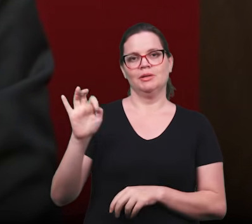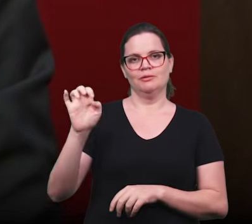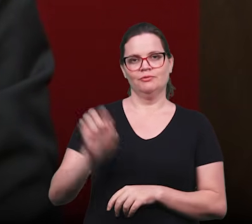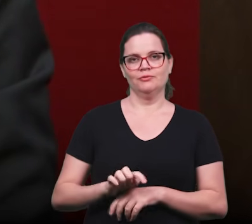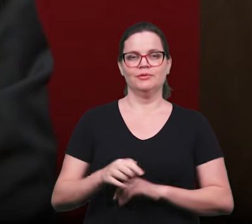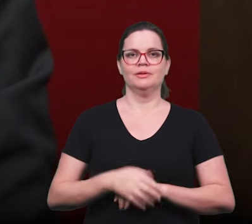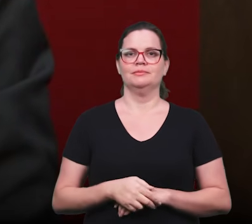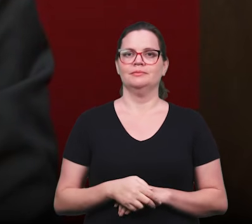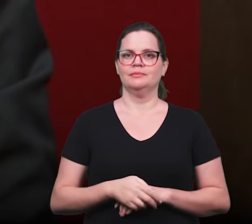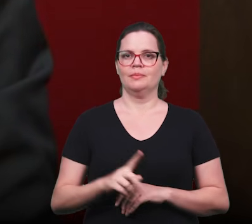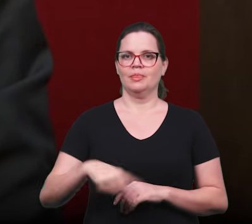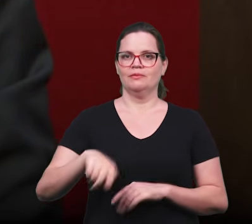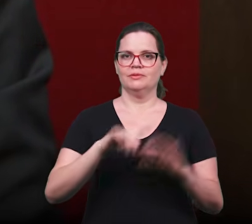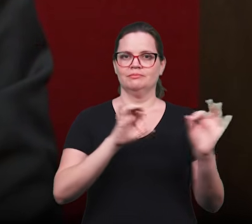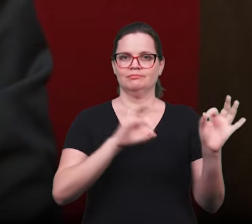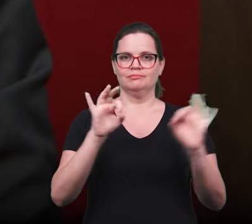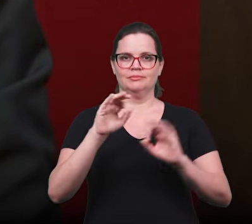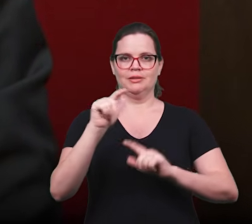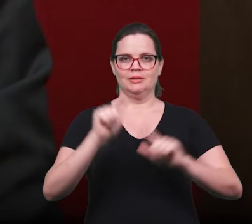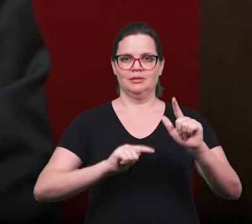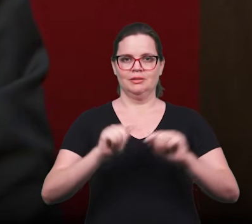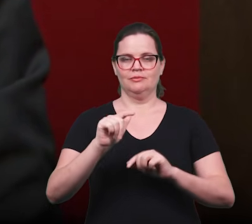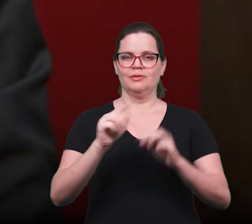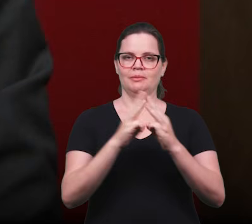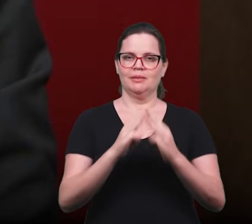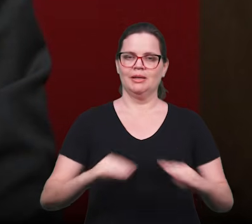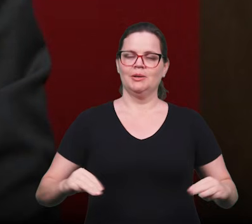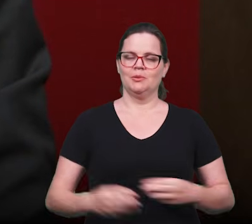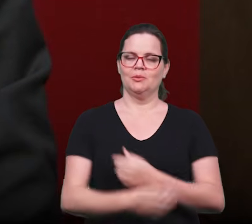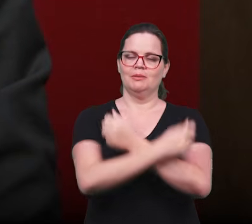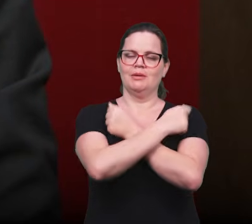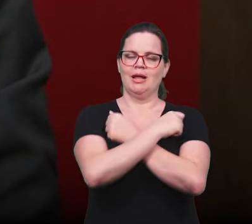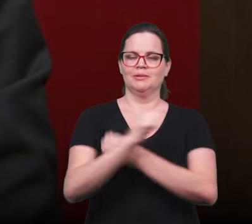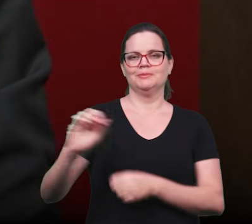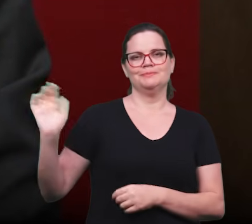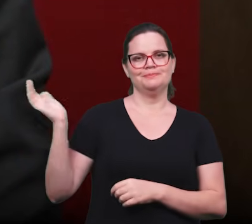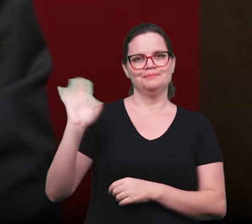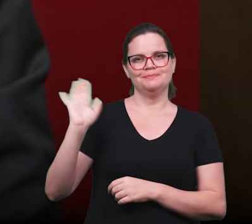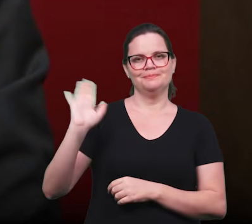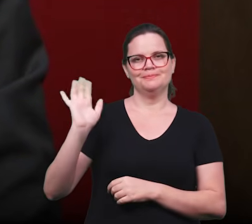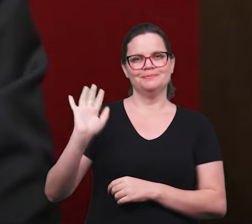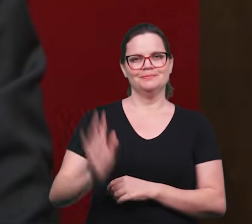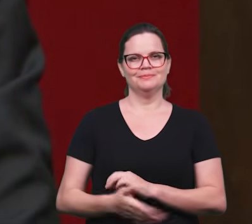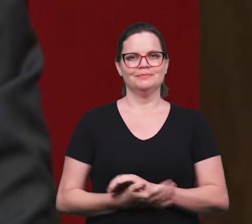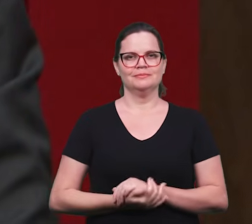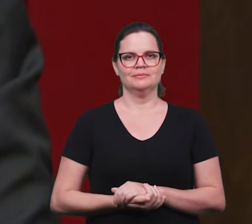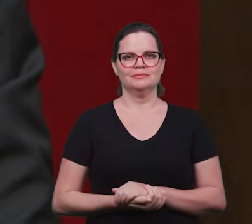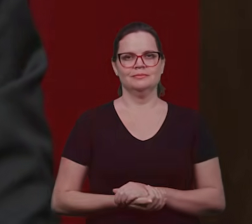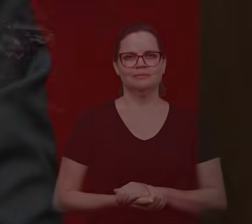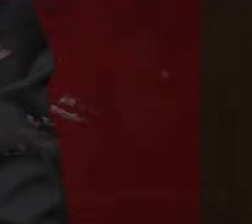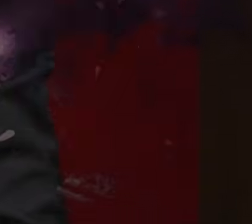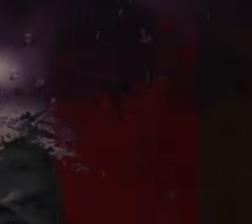E você que está nos assistindo pela TV Manaim, um grande abraço. Até o nosso próximo episódio. A paz do Senhor.